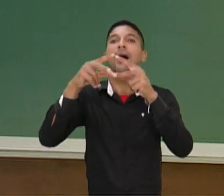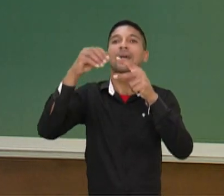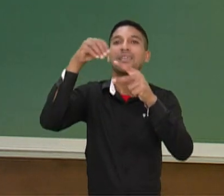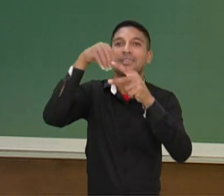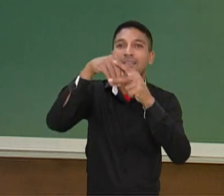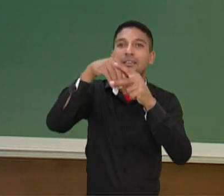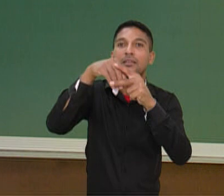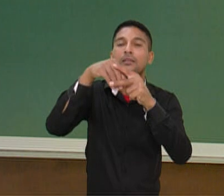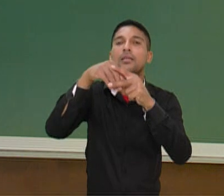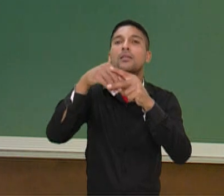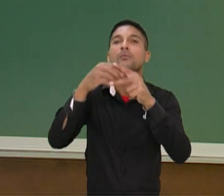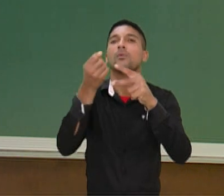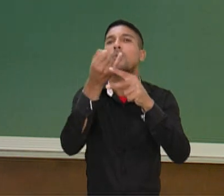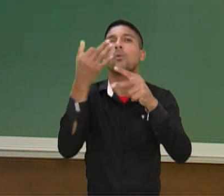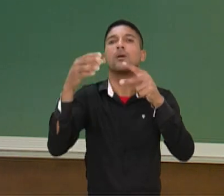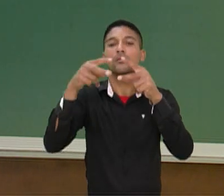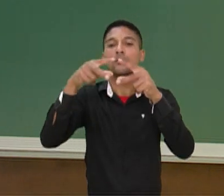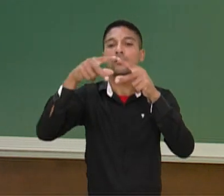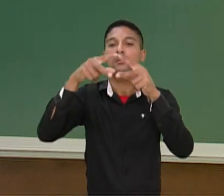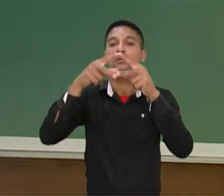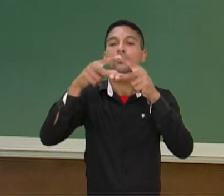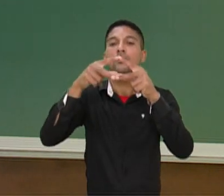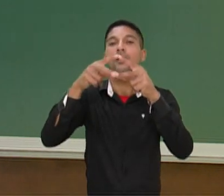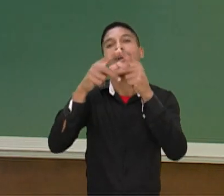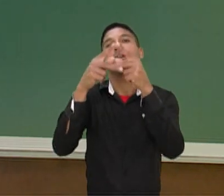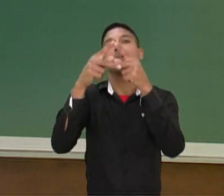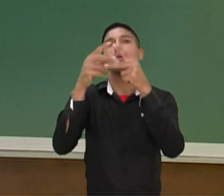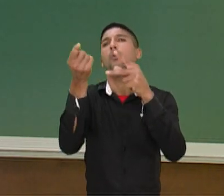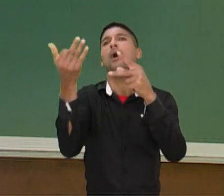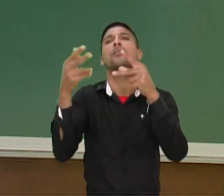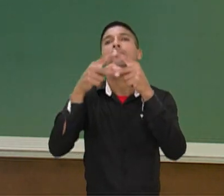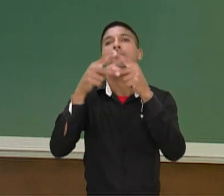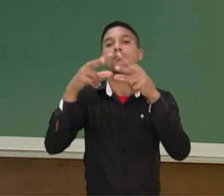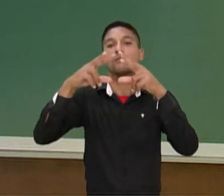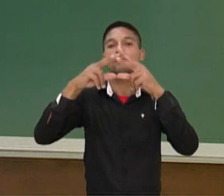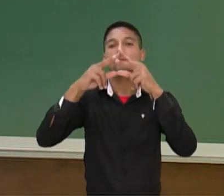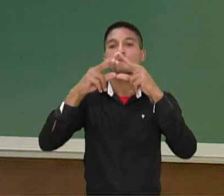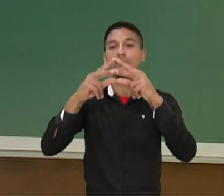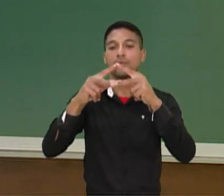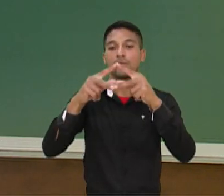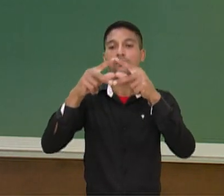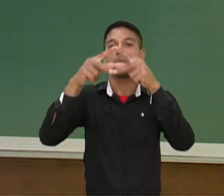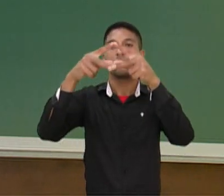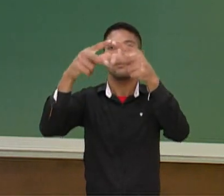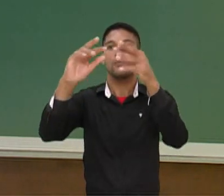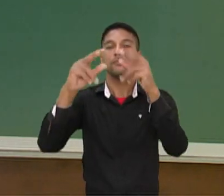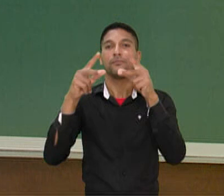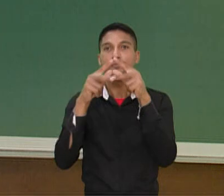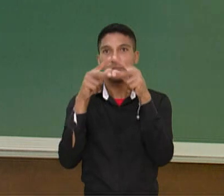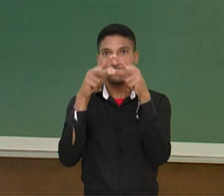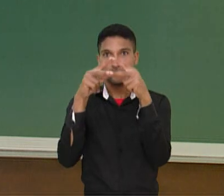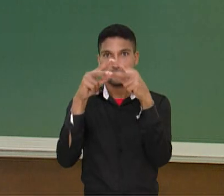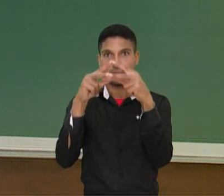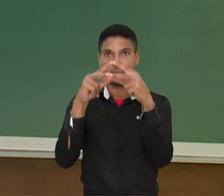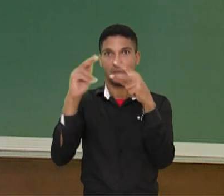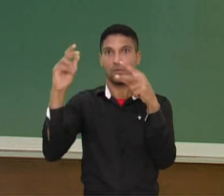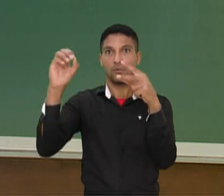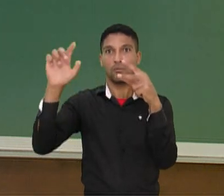Basta pegar o número de lados e subtrair 2, que digamos que são os 2 lados